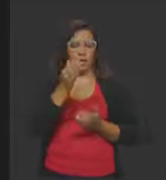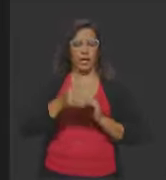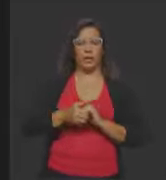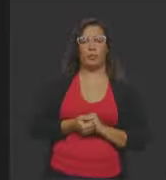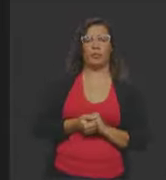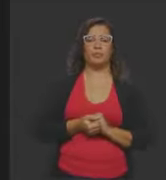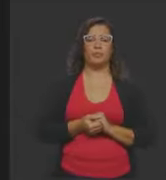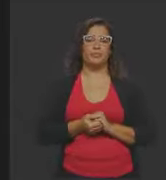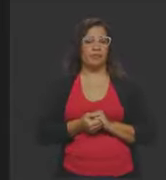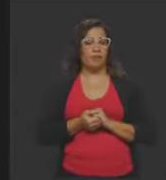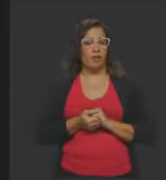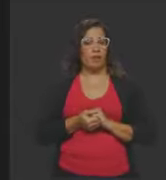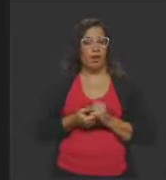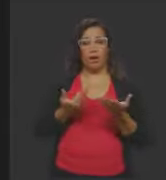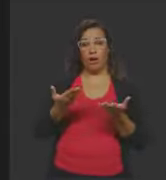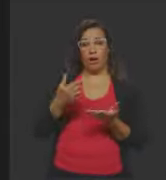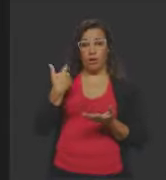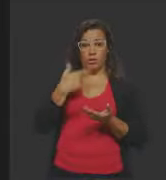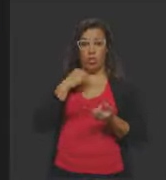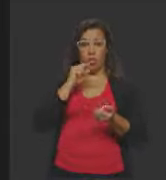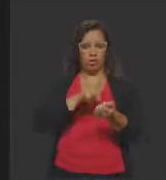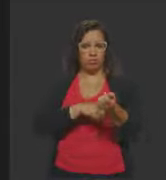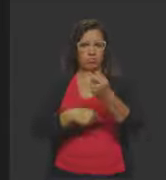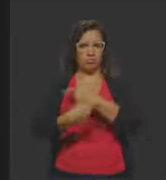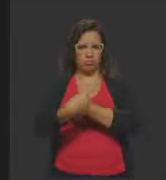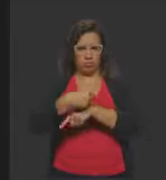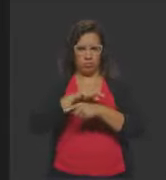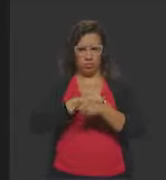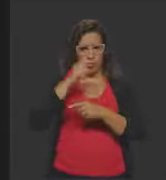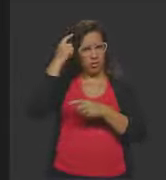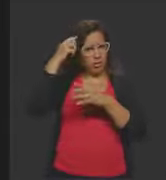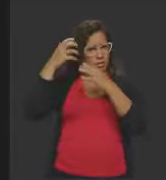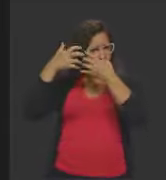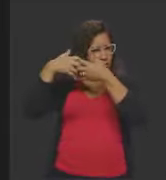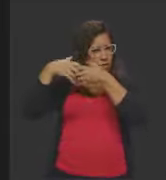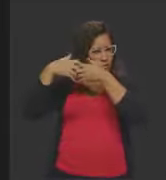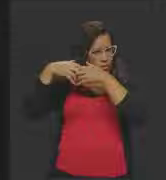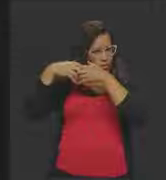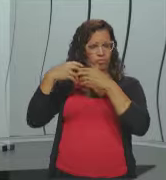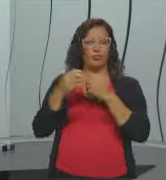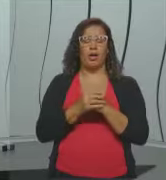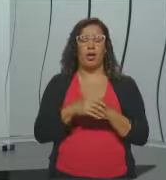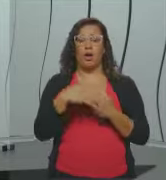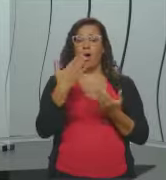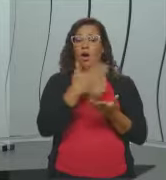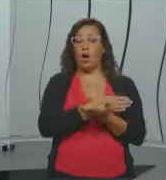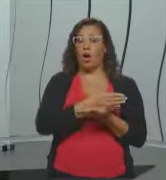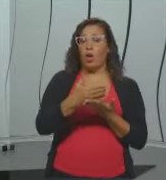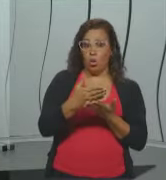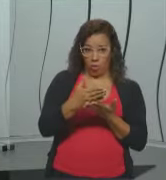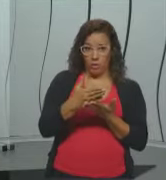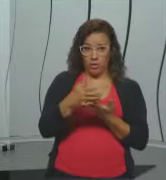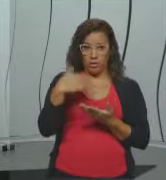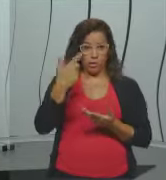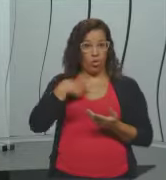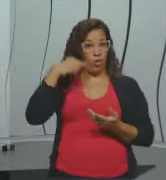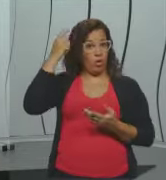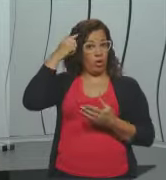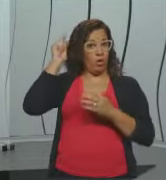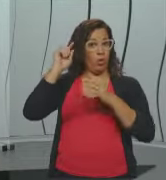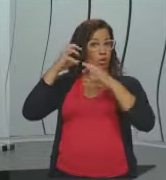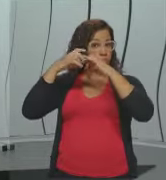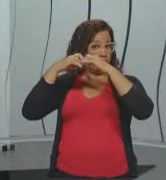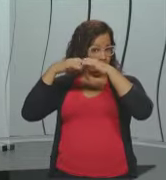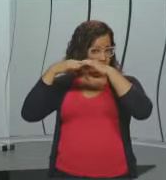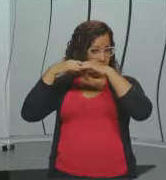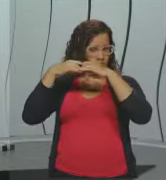na questão do sistema nervoso, eu até poderia dizer que a digestão começa com o sistema nervoso. Tem